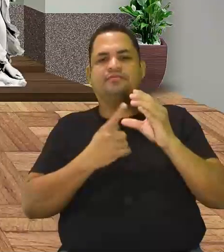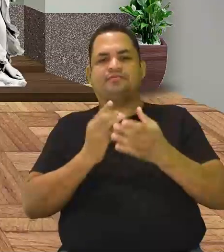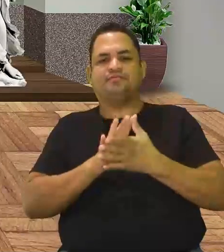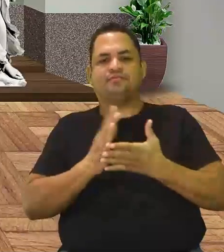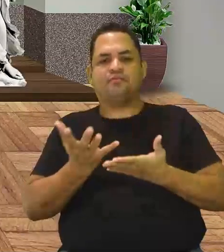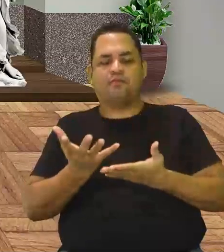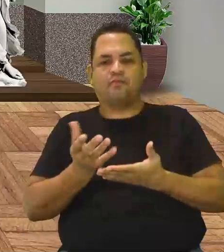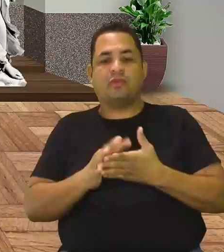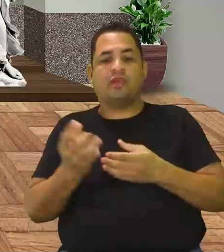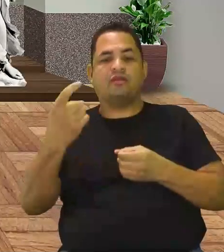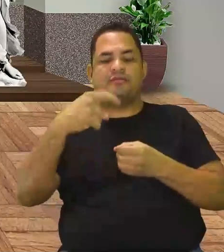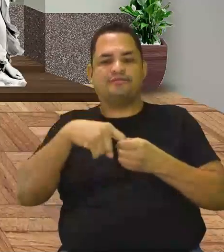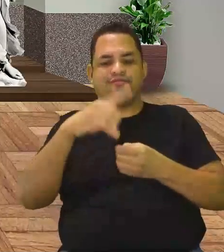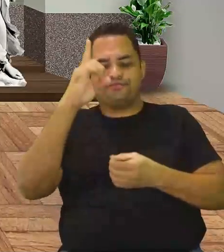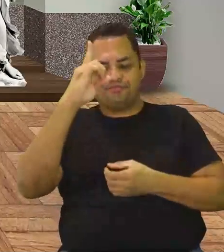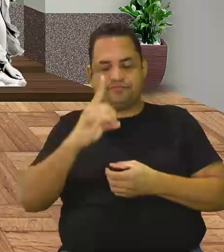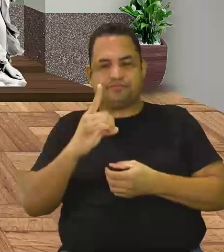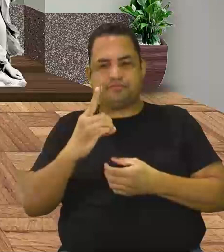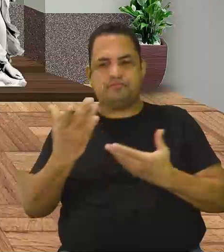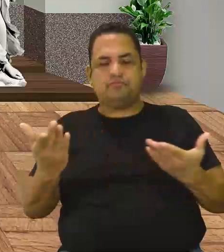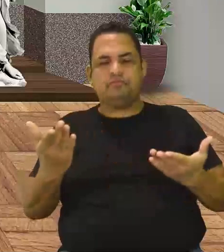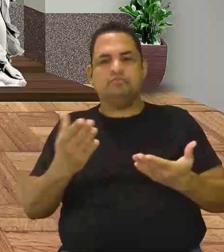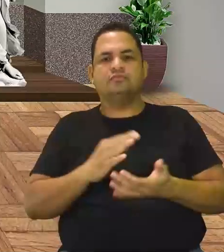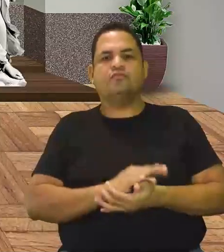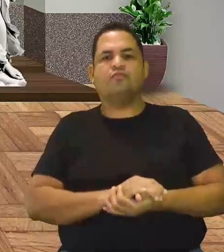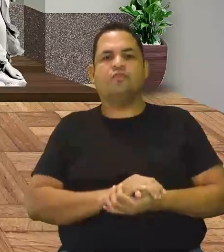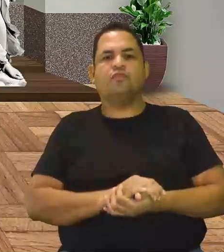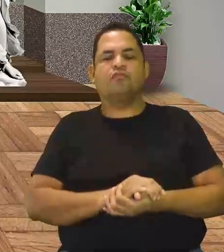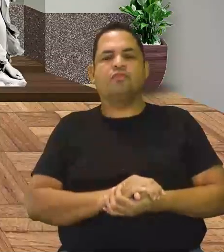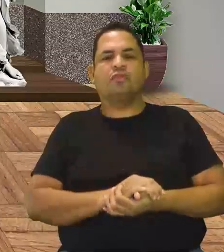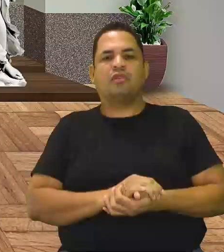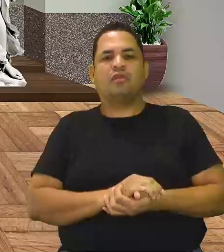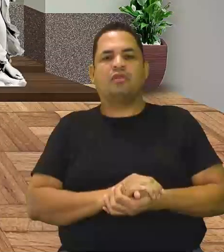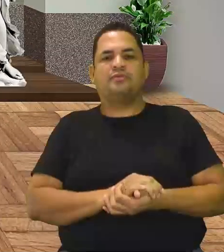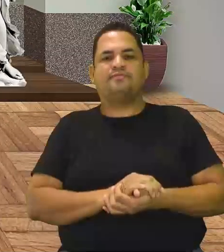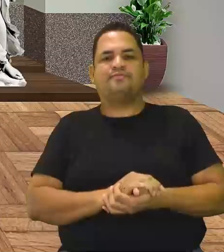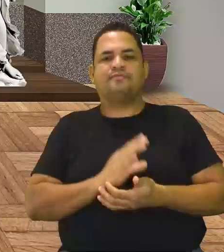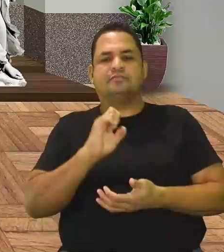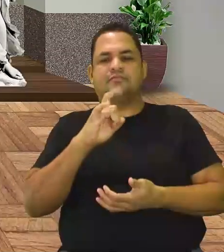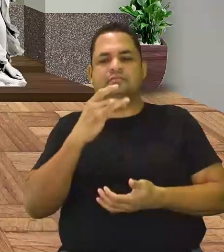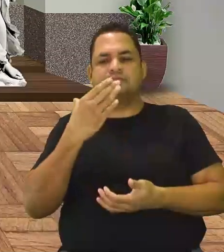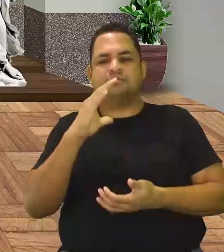direitos de volta. Então, essa Aliança Nacional